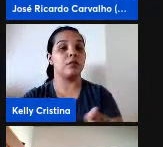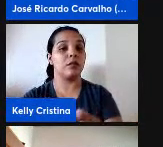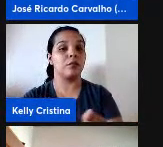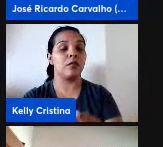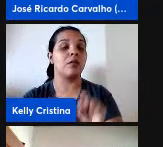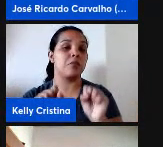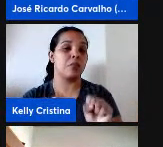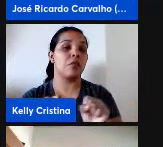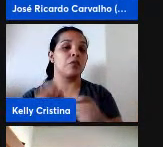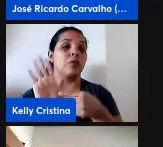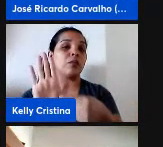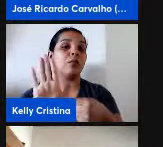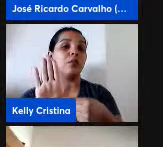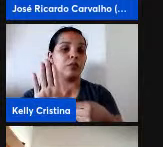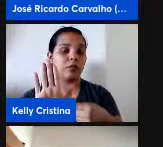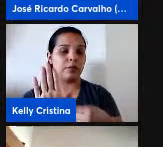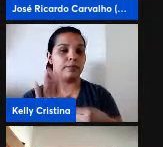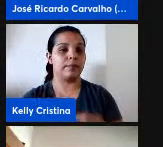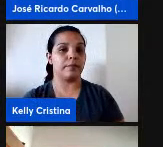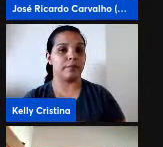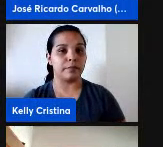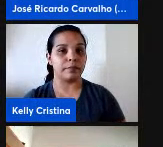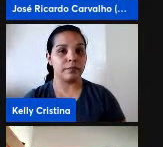pode passar por aí, né?